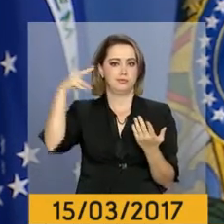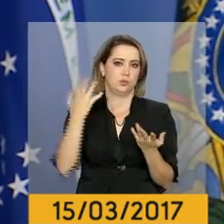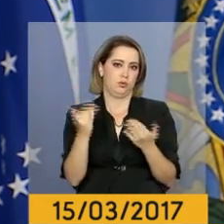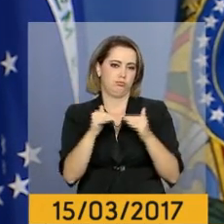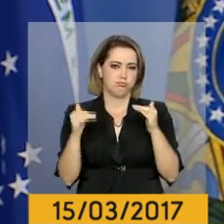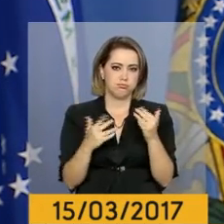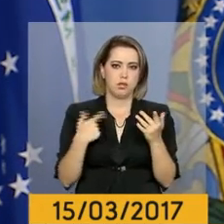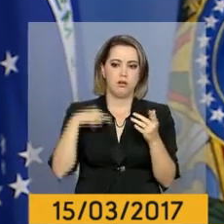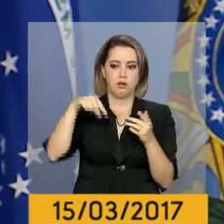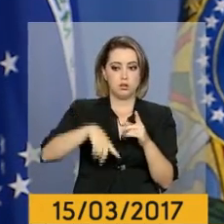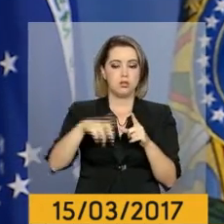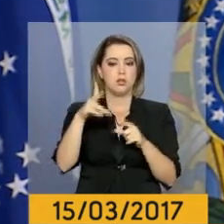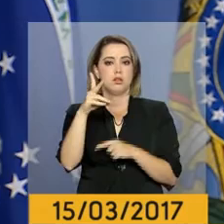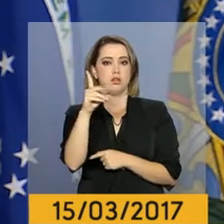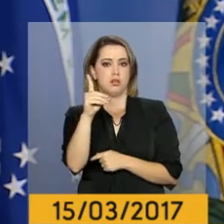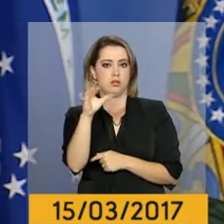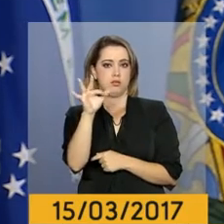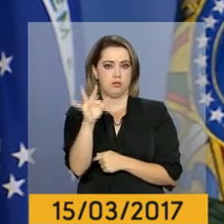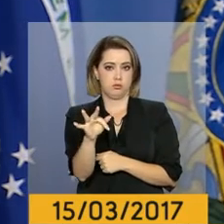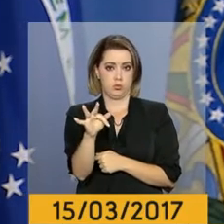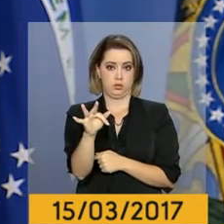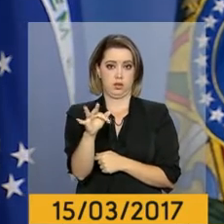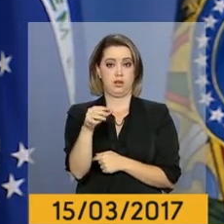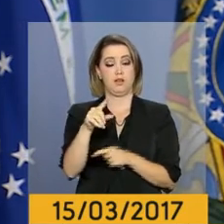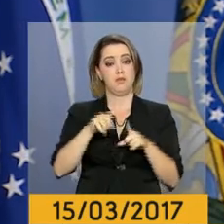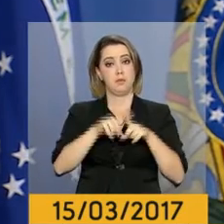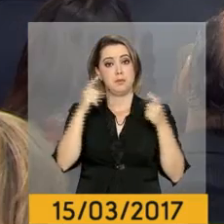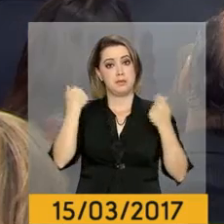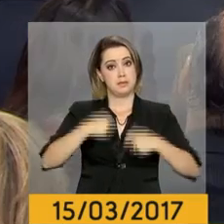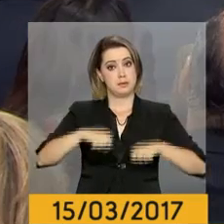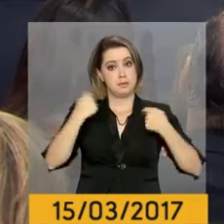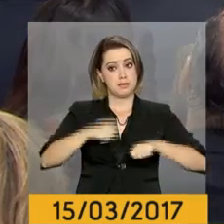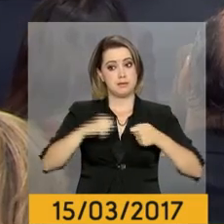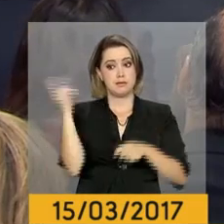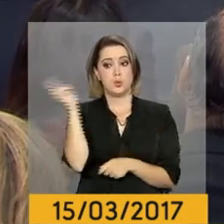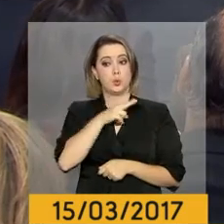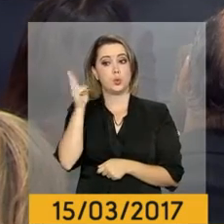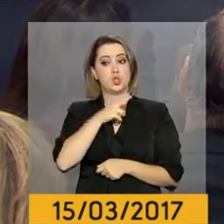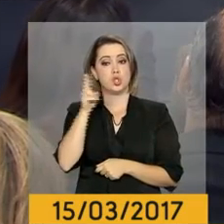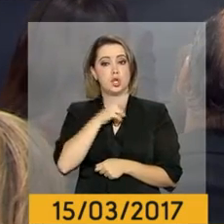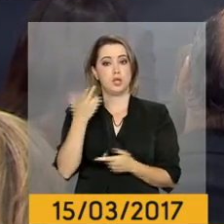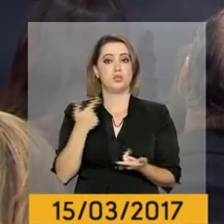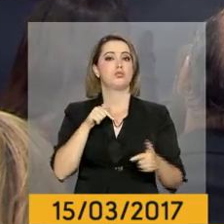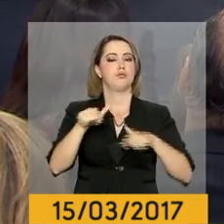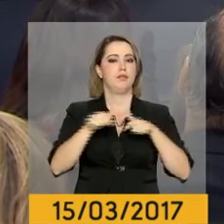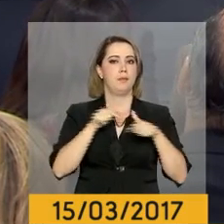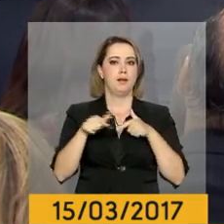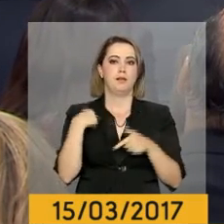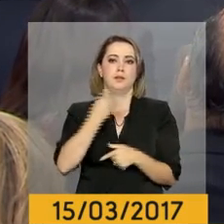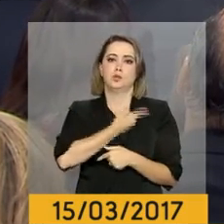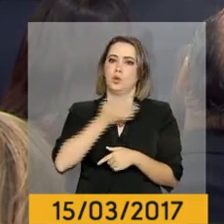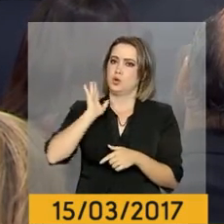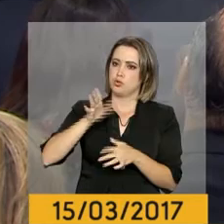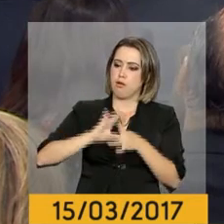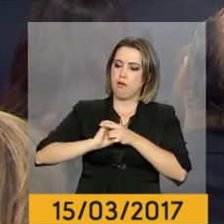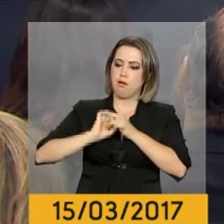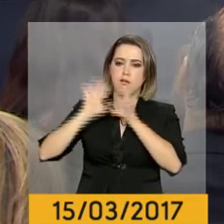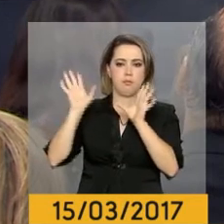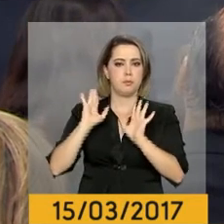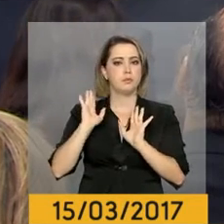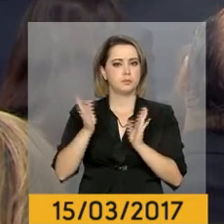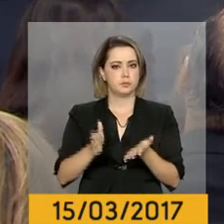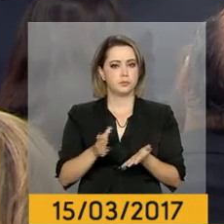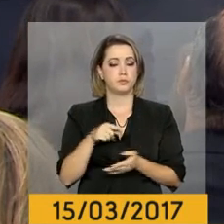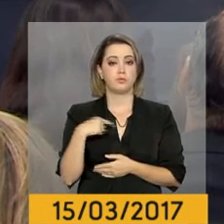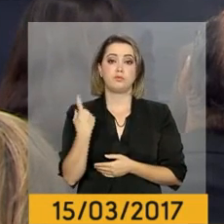mas exigindo medidas medidas urgentes nós imediatamente tomamos e